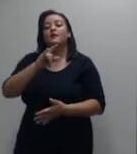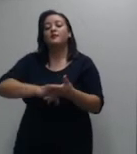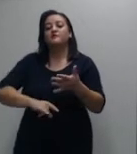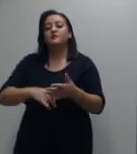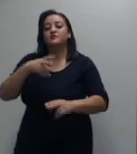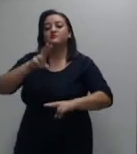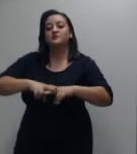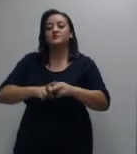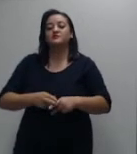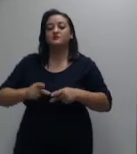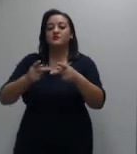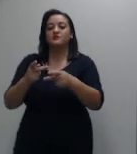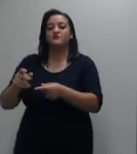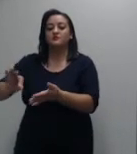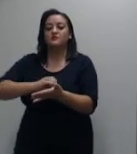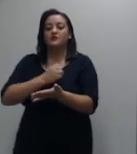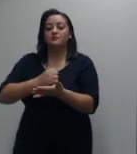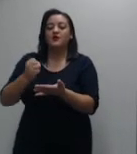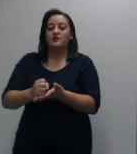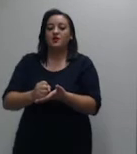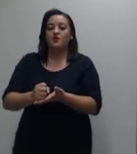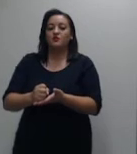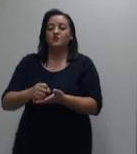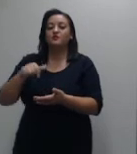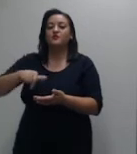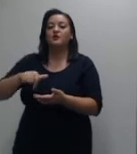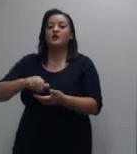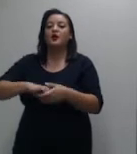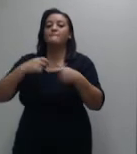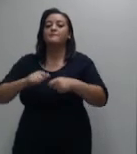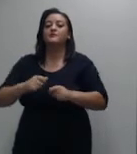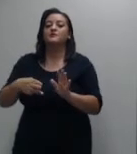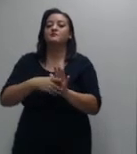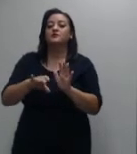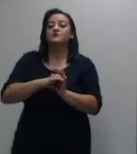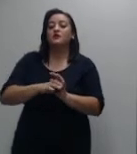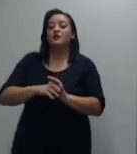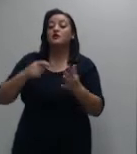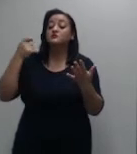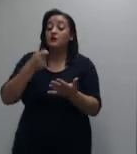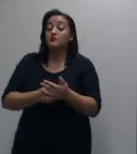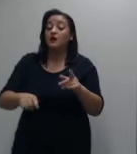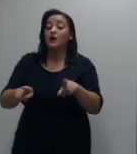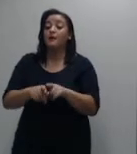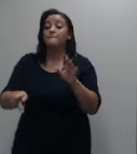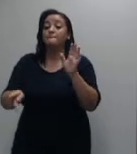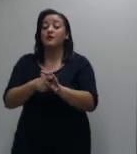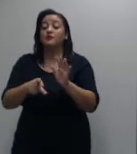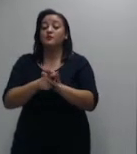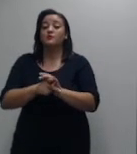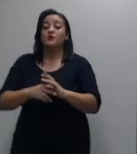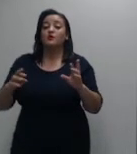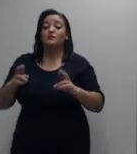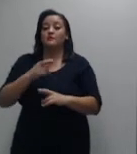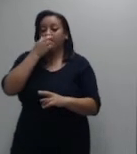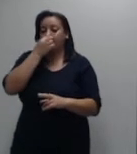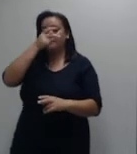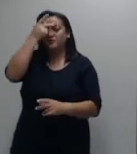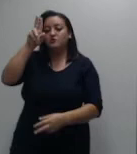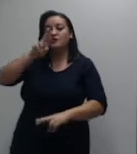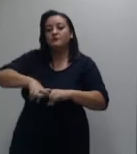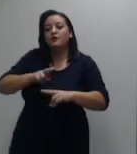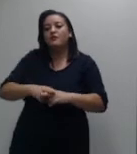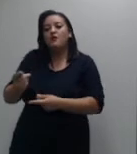expressivo valor recebido quando da contratação trata-se de medida altas é potável pelo próprio detetor do valor mostrando-se desnecessária